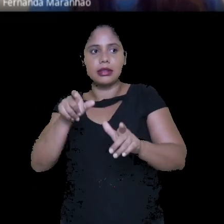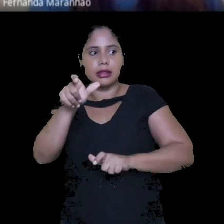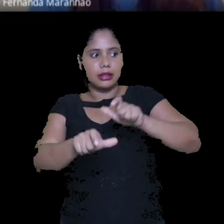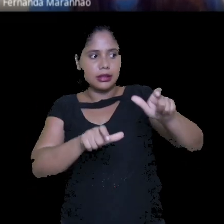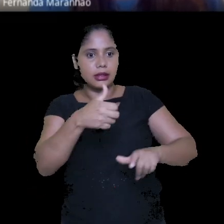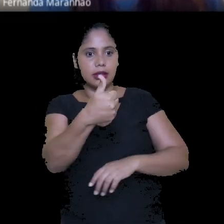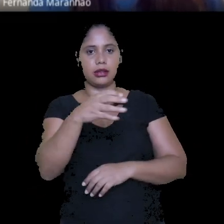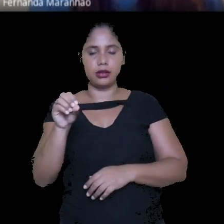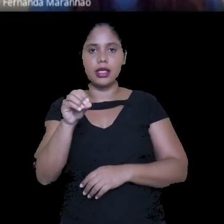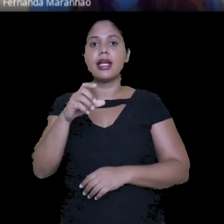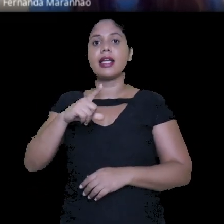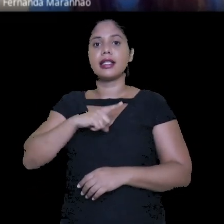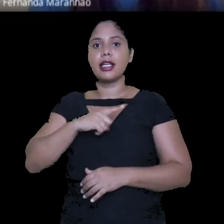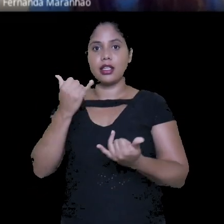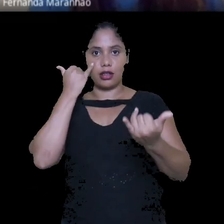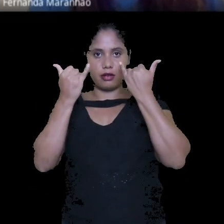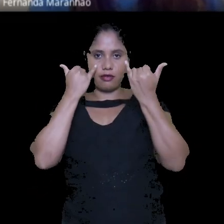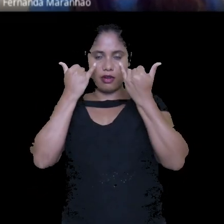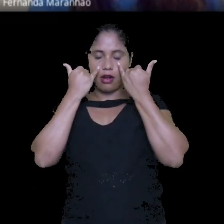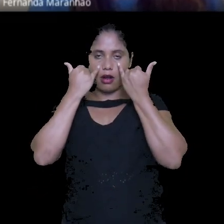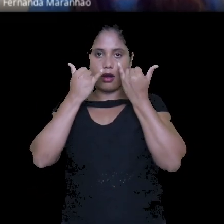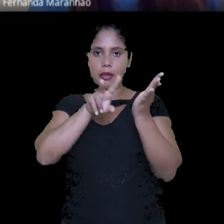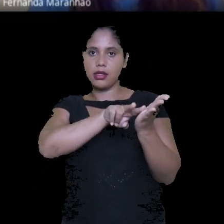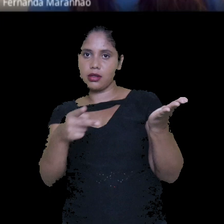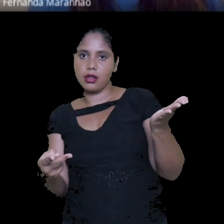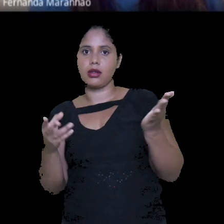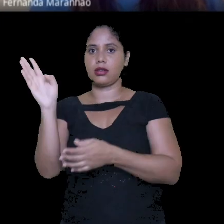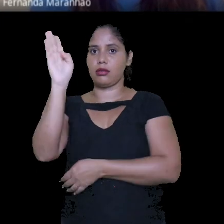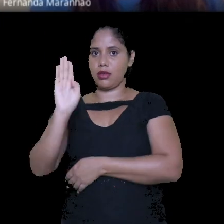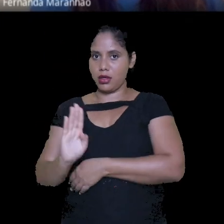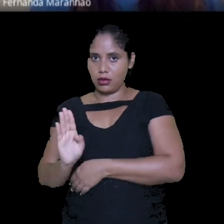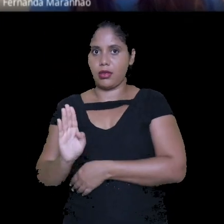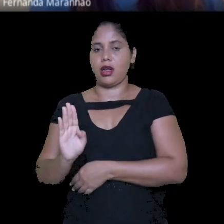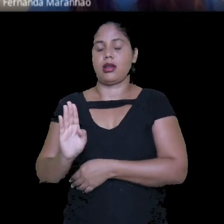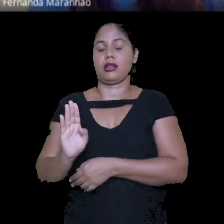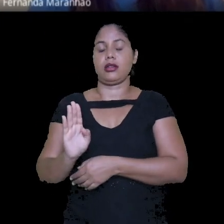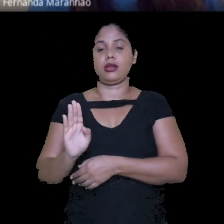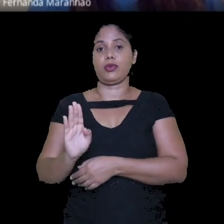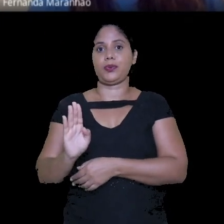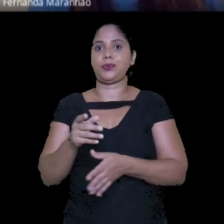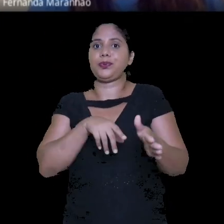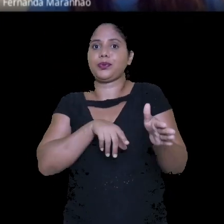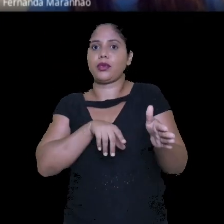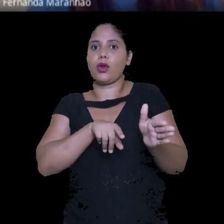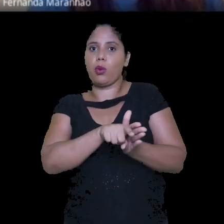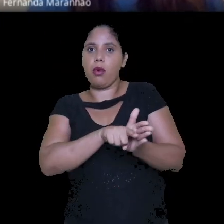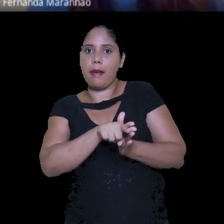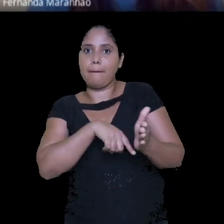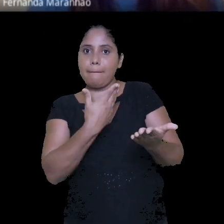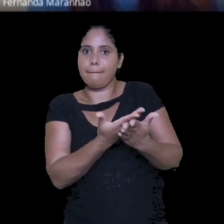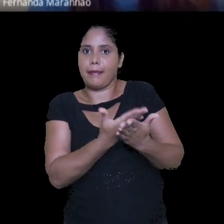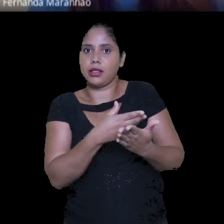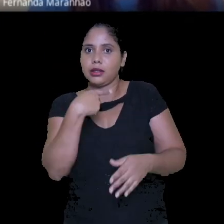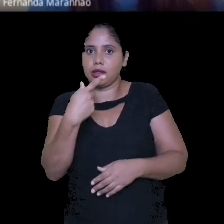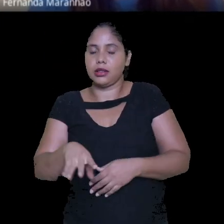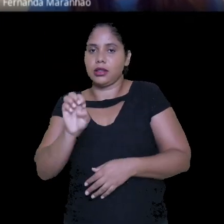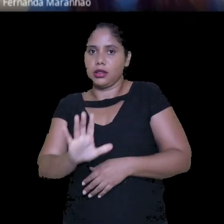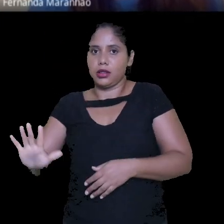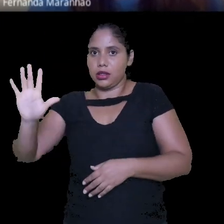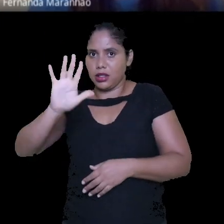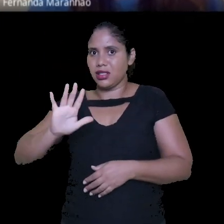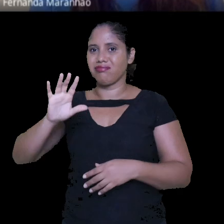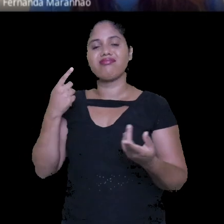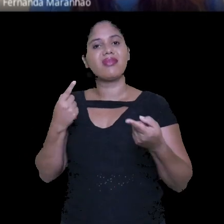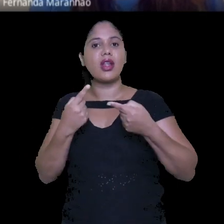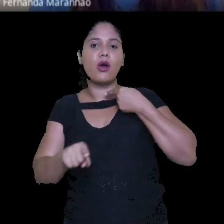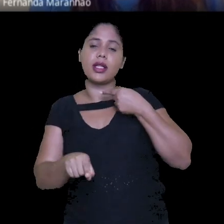a profilaxia contra a insuficiência placentária. Se o risco for menor, a paciente deveria seguir com um risco